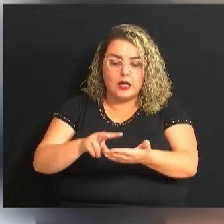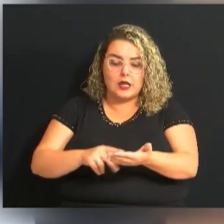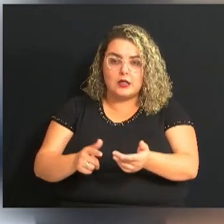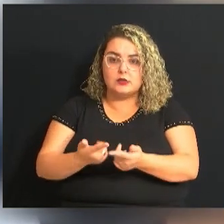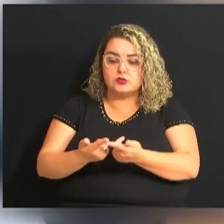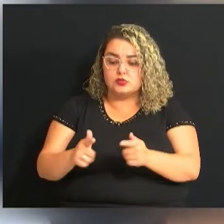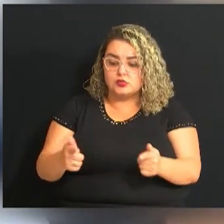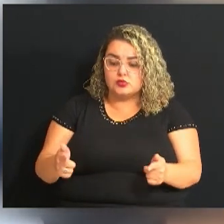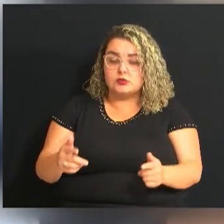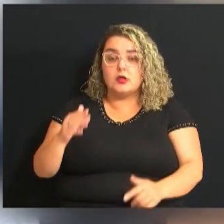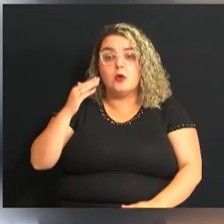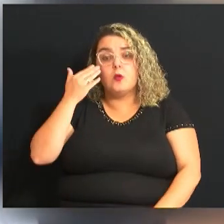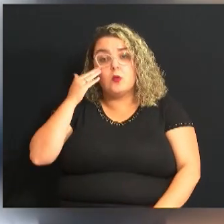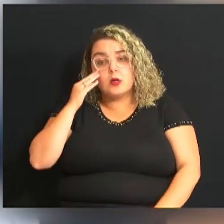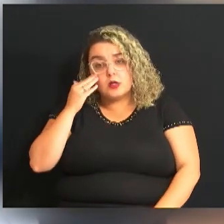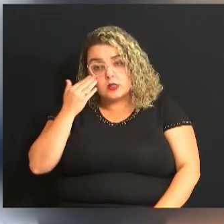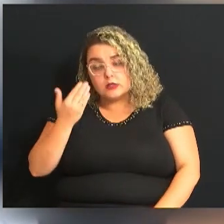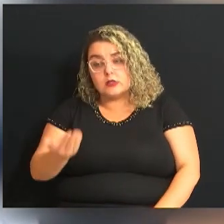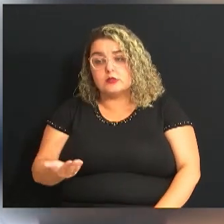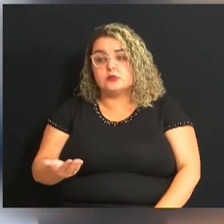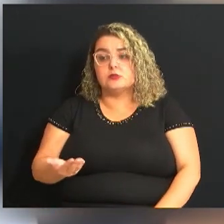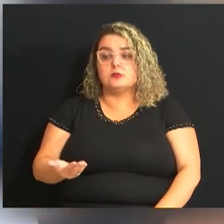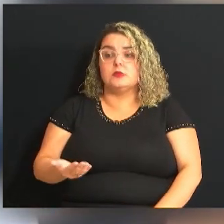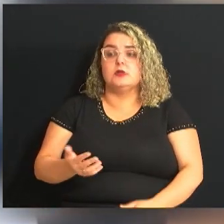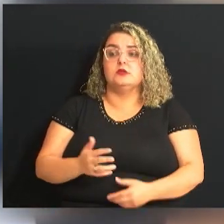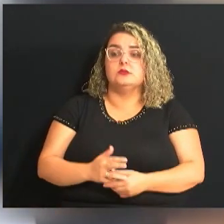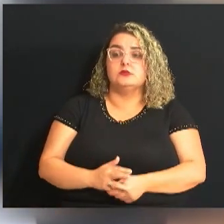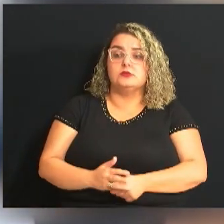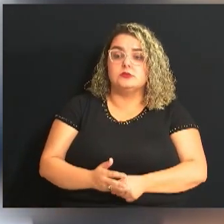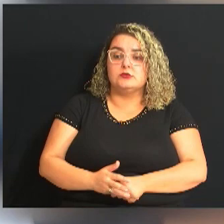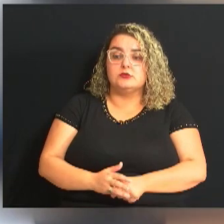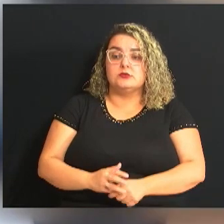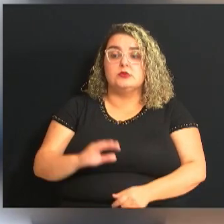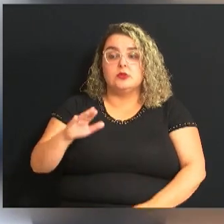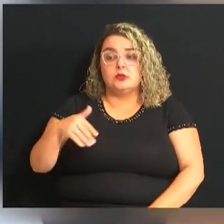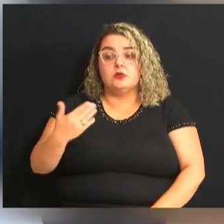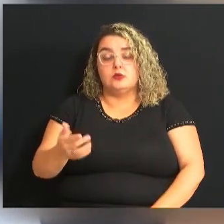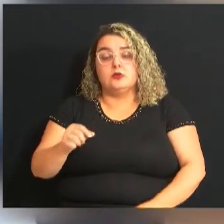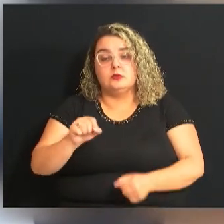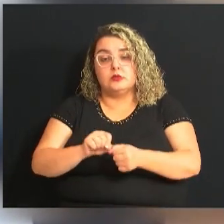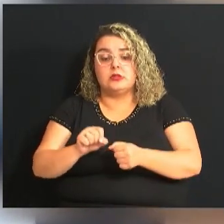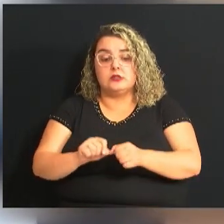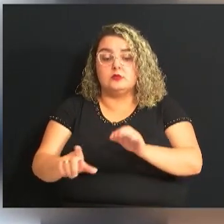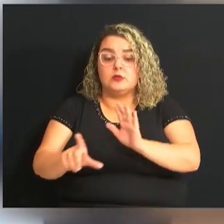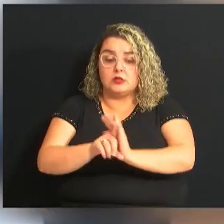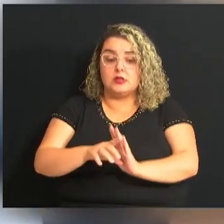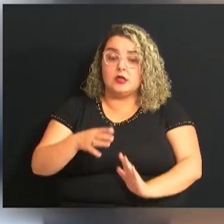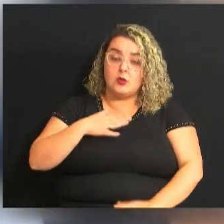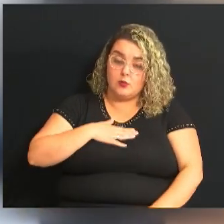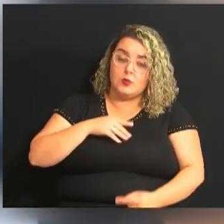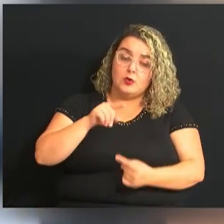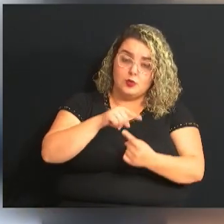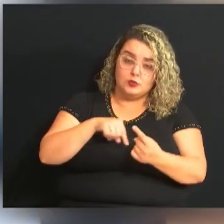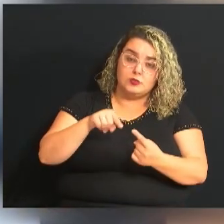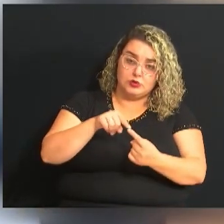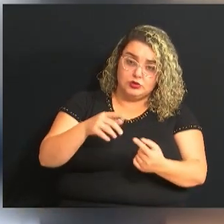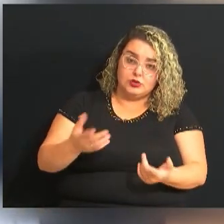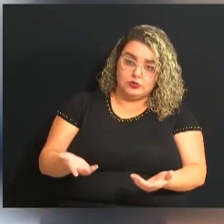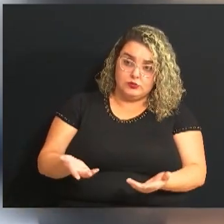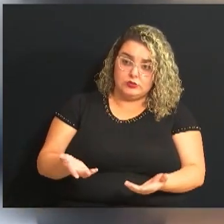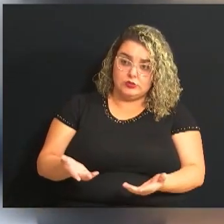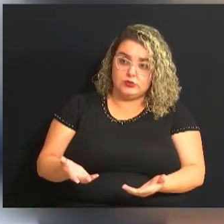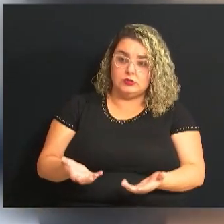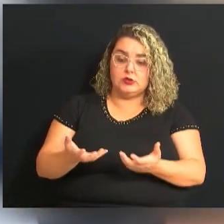ao entendimento, e quando nós fazemos uma lei, pelo menos esse é o meu objetivo, eu quero